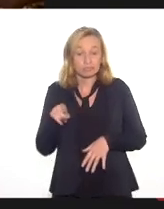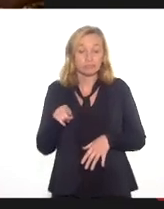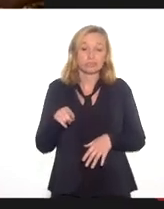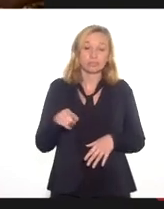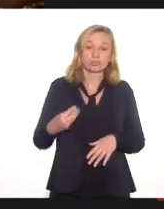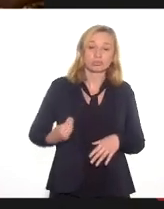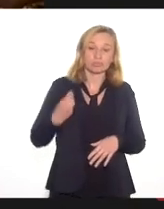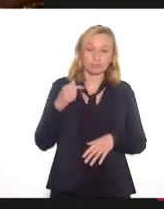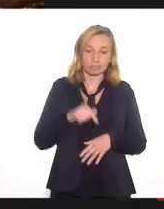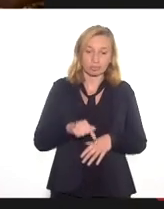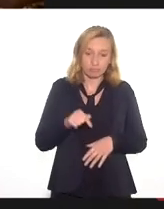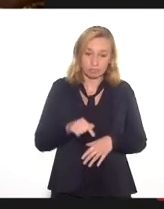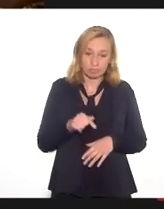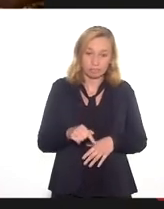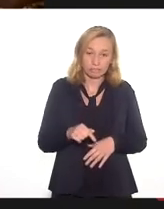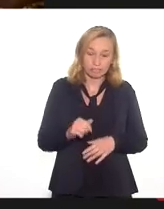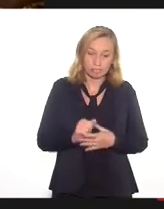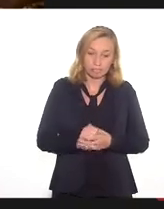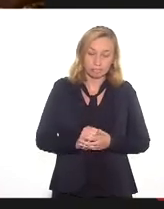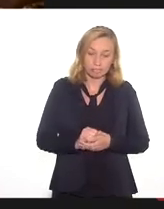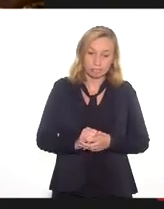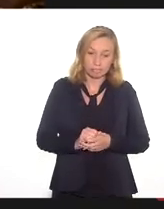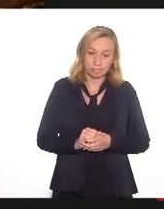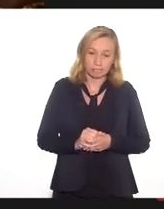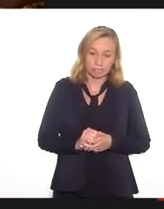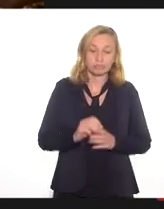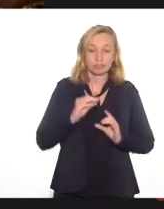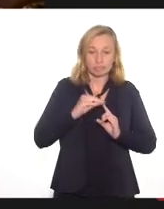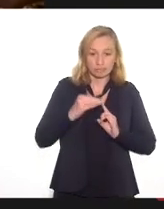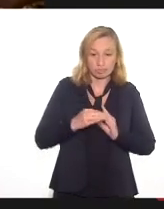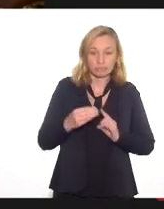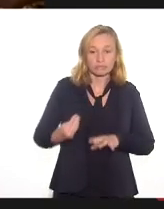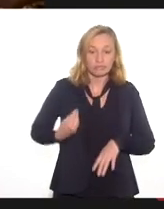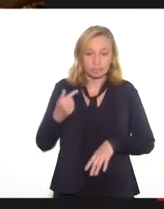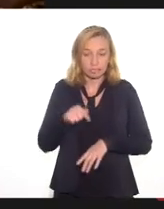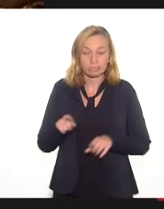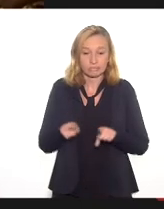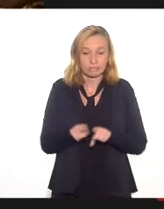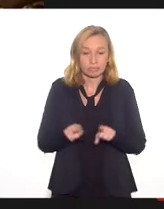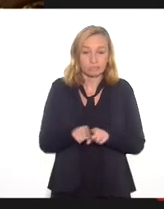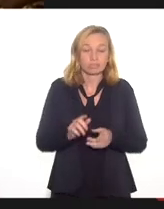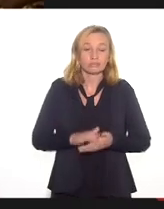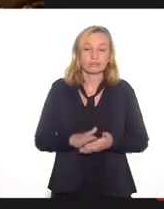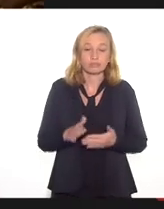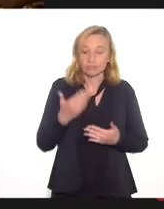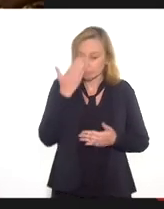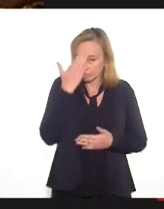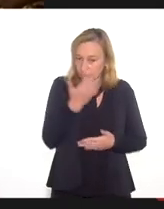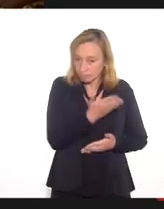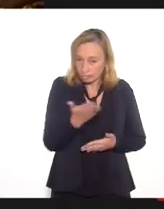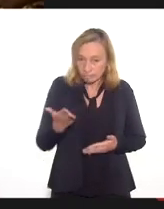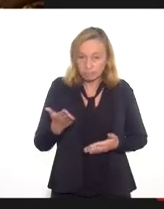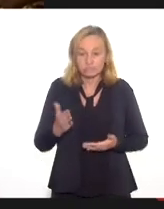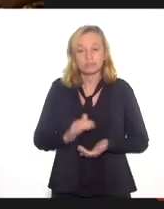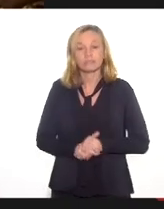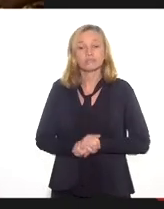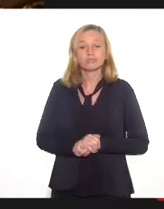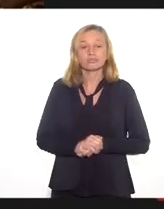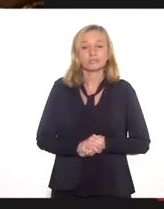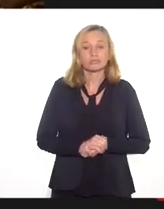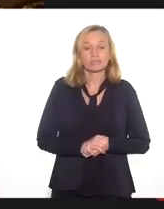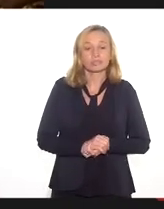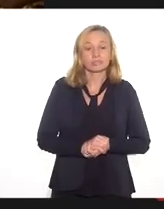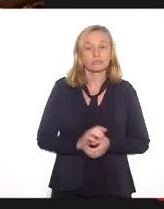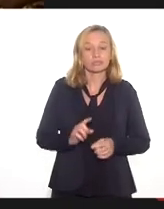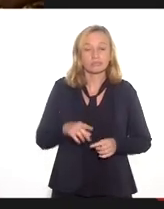passaram por aqui Valcler da Fiocruz ainda está aqui presente enfim agradecer demais a participação de vocês